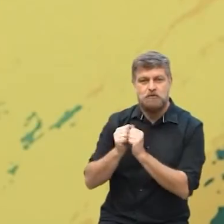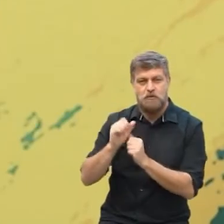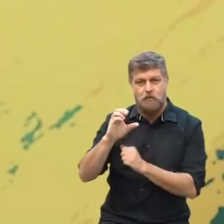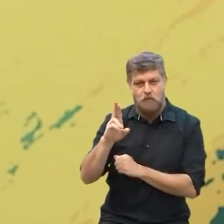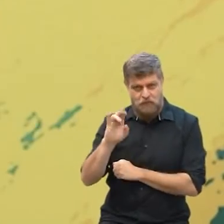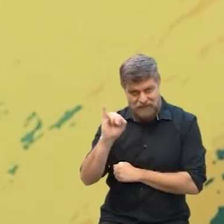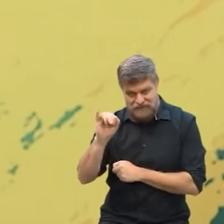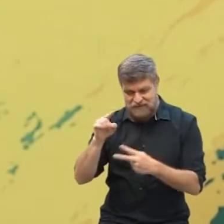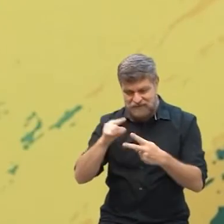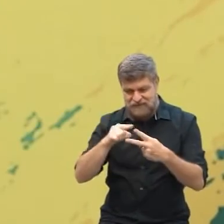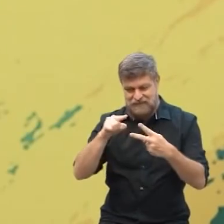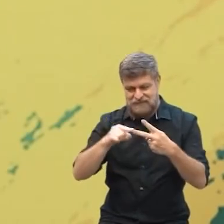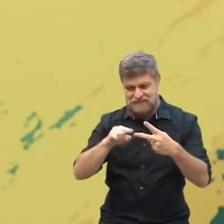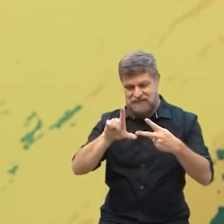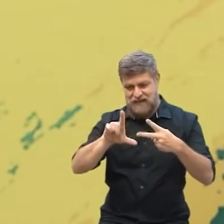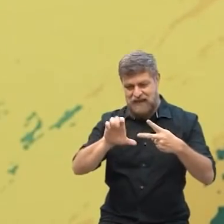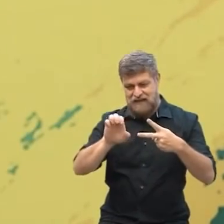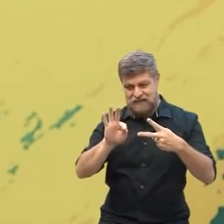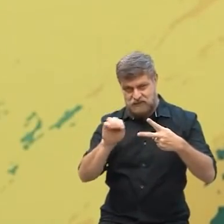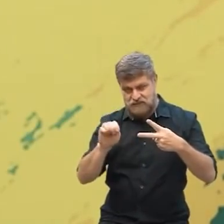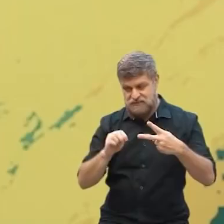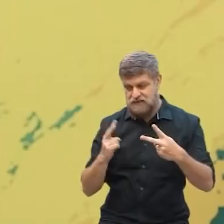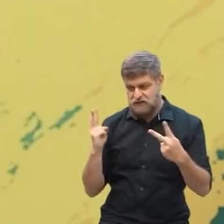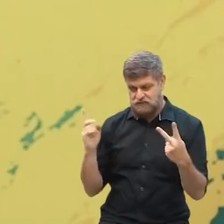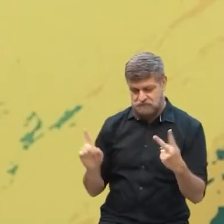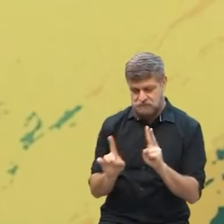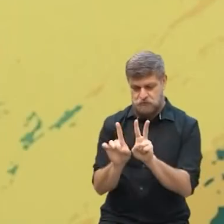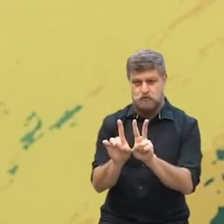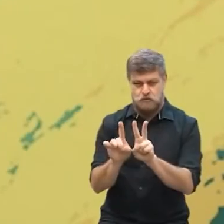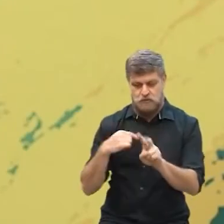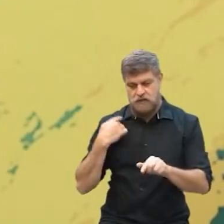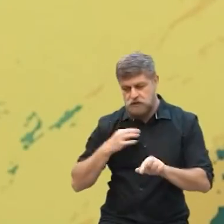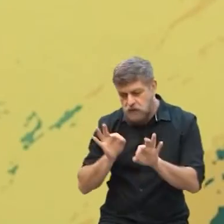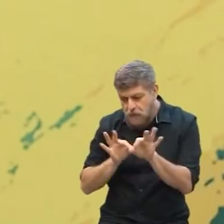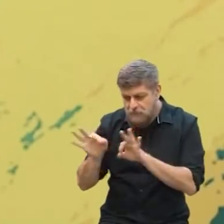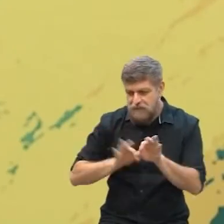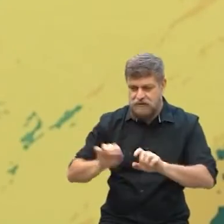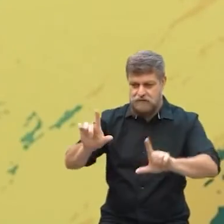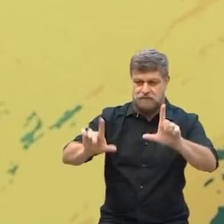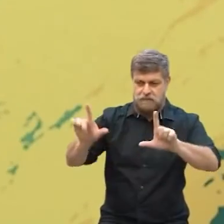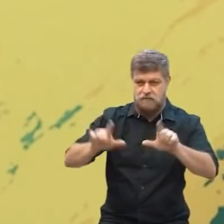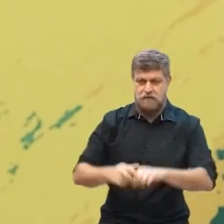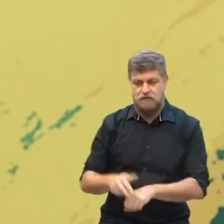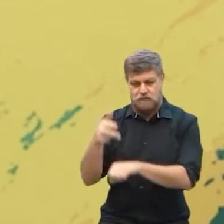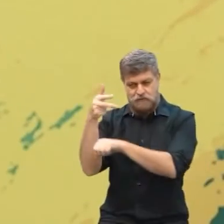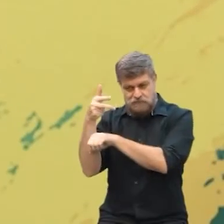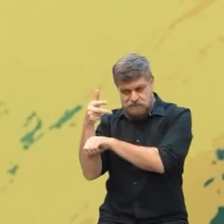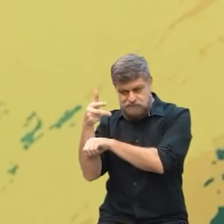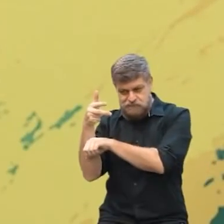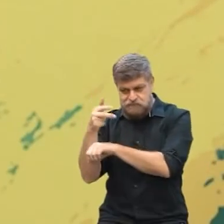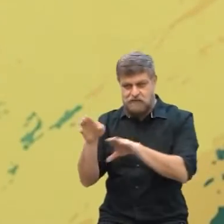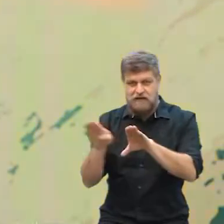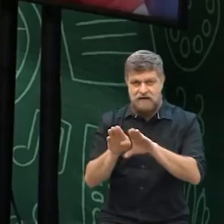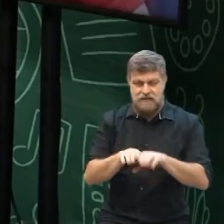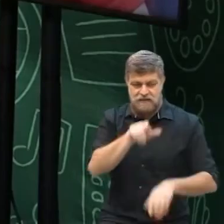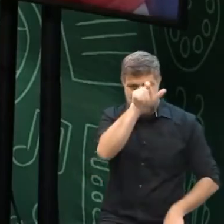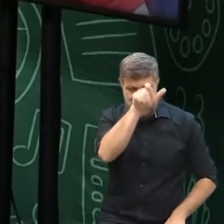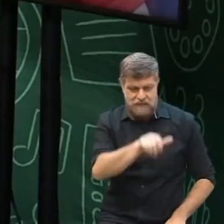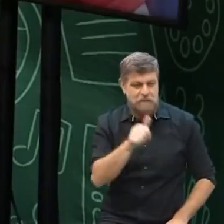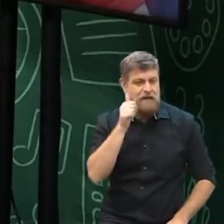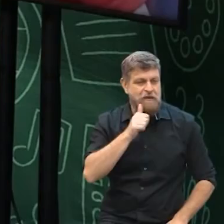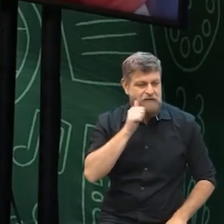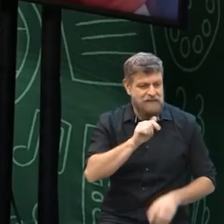Cristiano, com a Letícia, que estão aqui comigo fazendo o programa, não é? O Cristiano é repórter cinematográfico, a Letícia cuida aqui